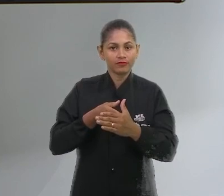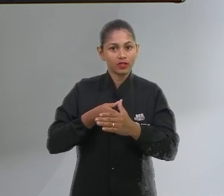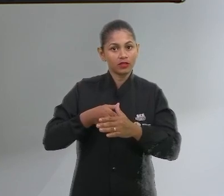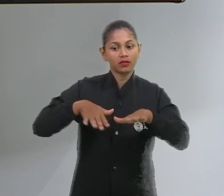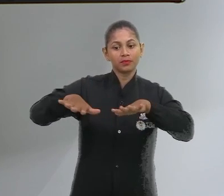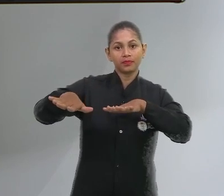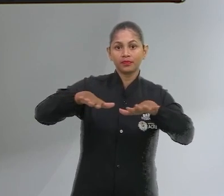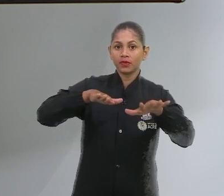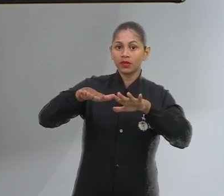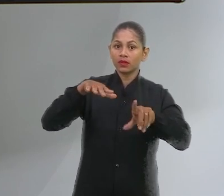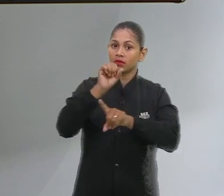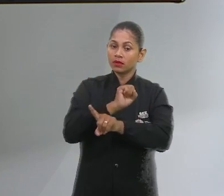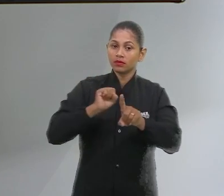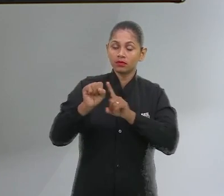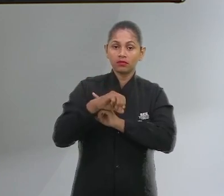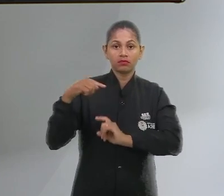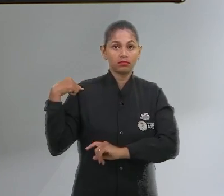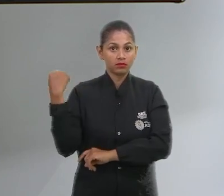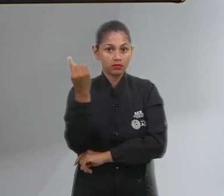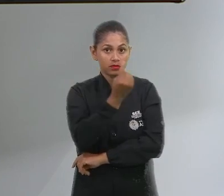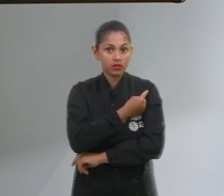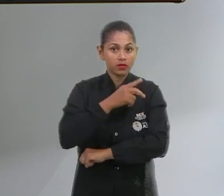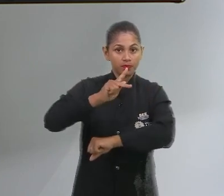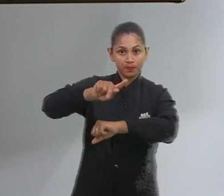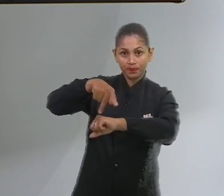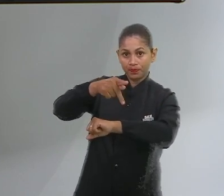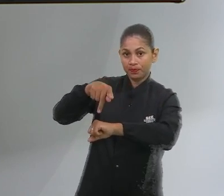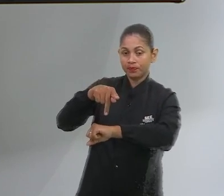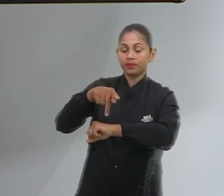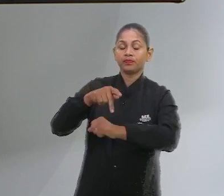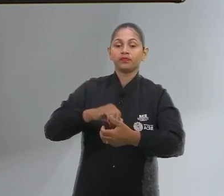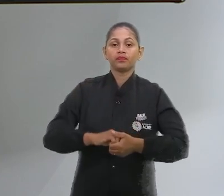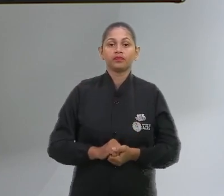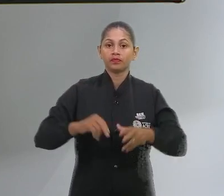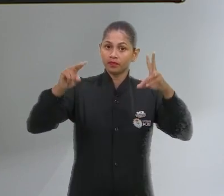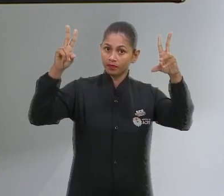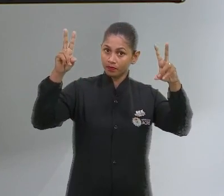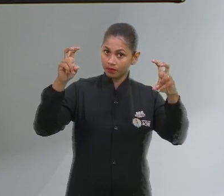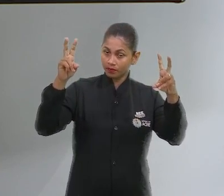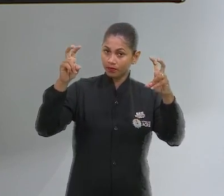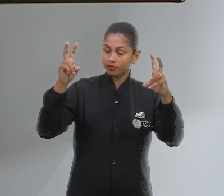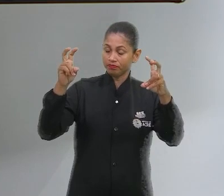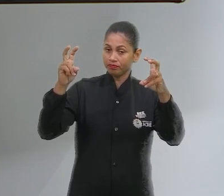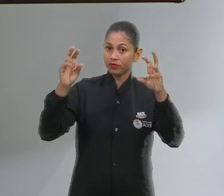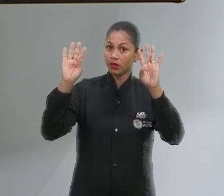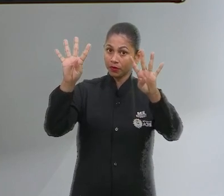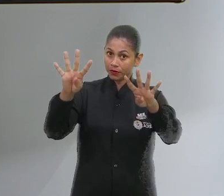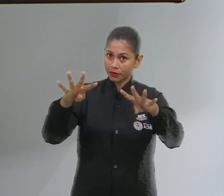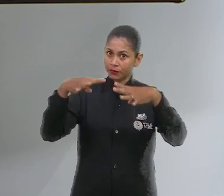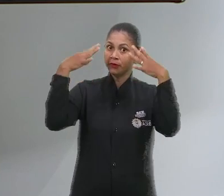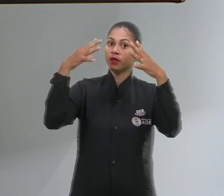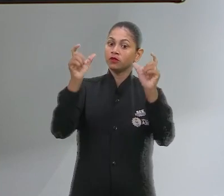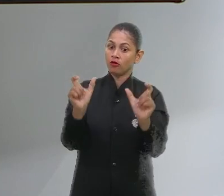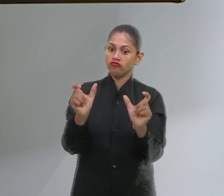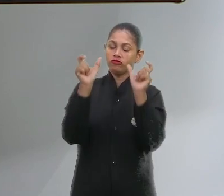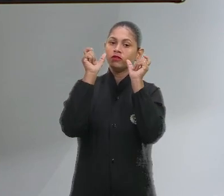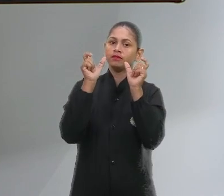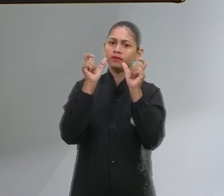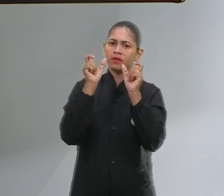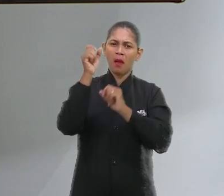mobilidade social no nosso país. Então percebam, o título da matéria, ele chama bastante atenção.